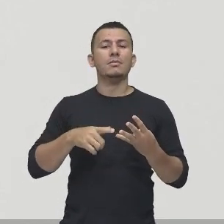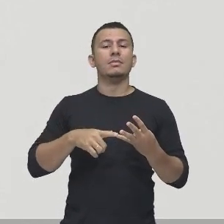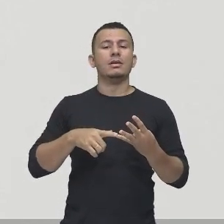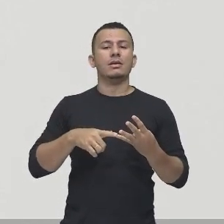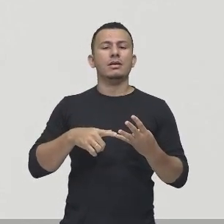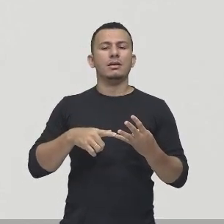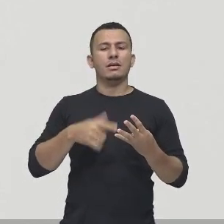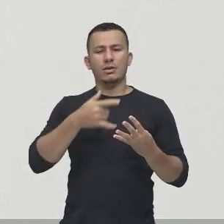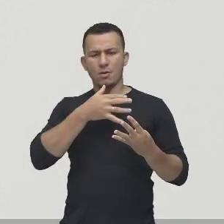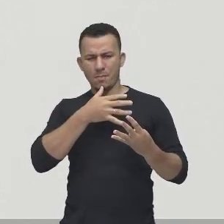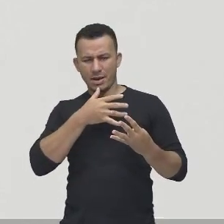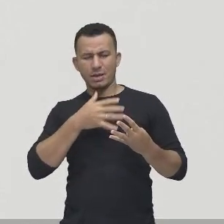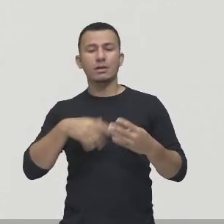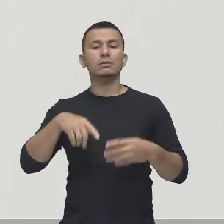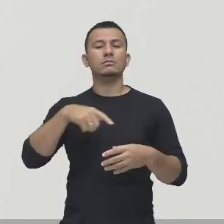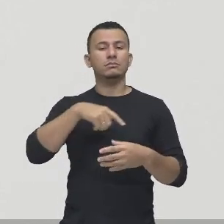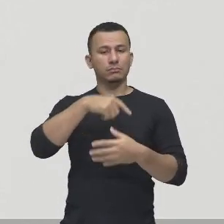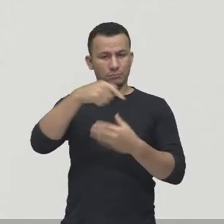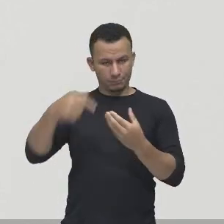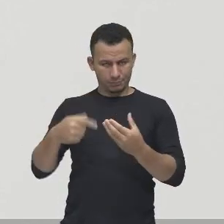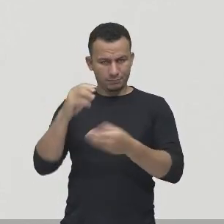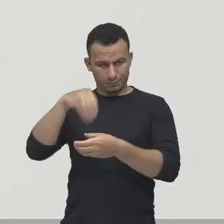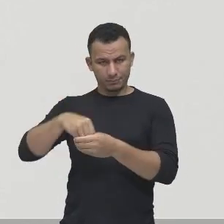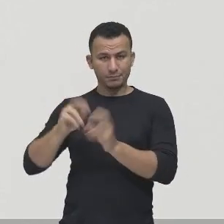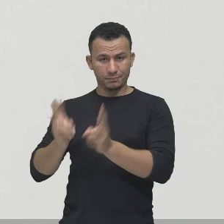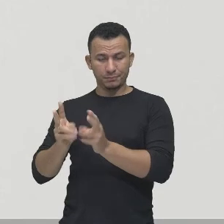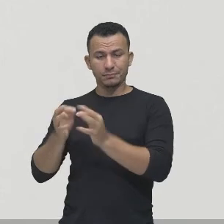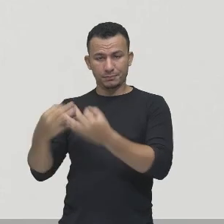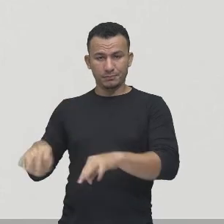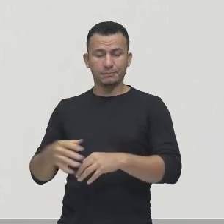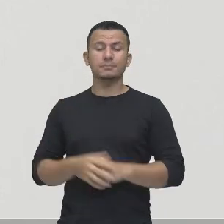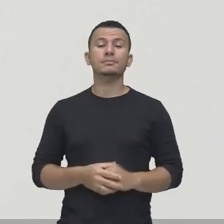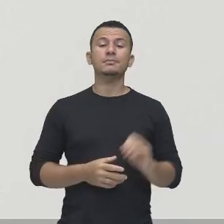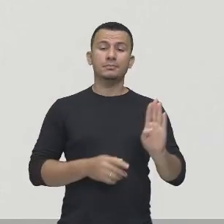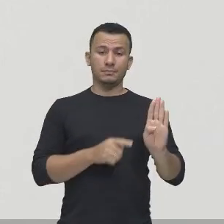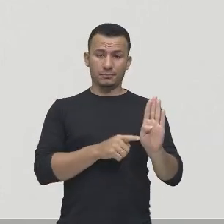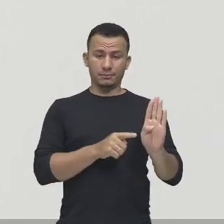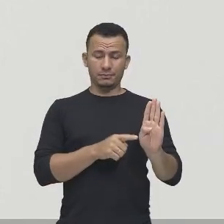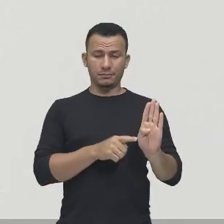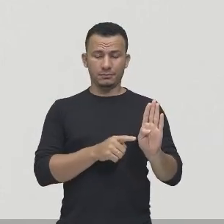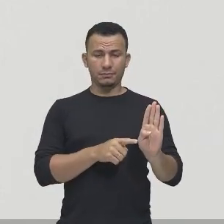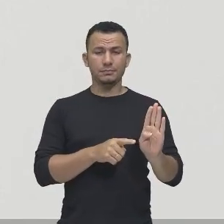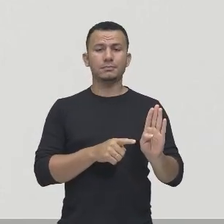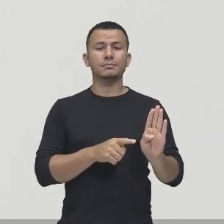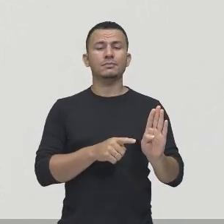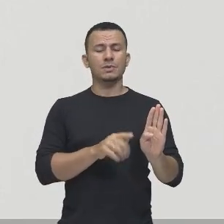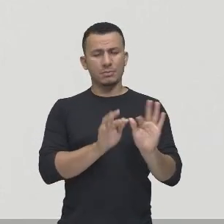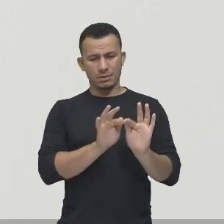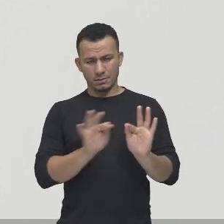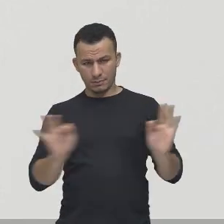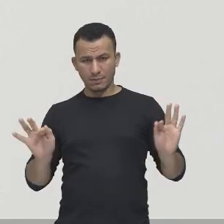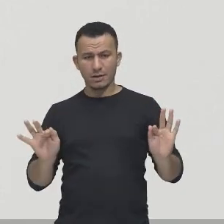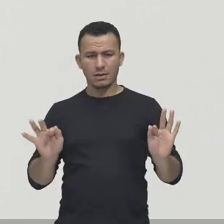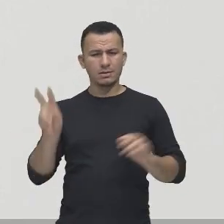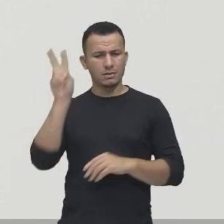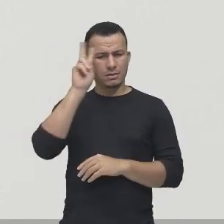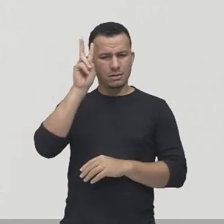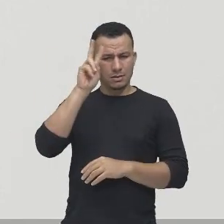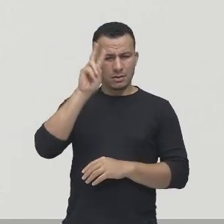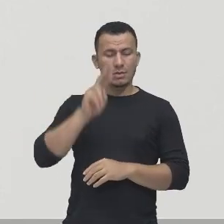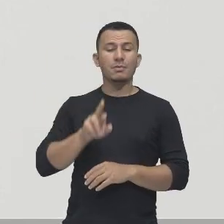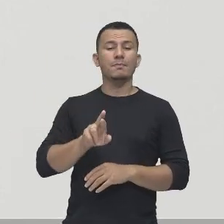né? A letra B, a República Tcheca, ou Tchequia, né, como a gente falou aqui